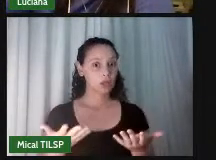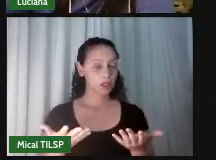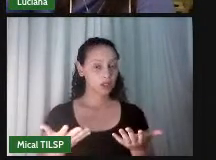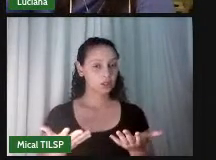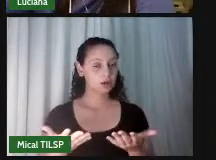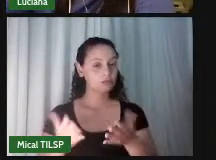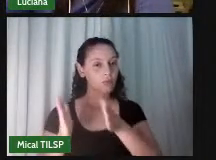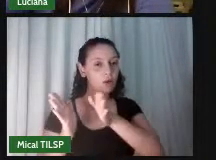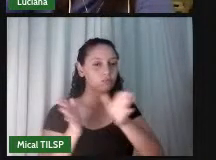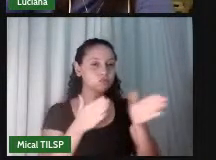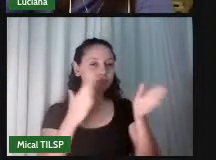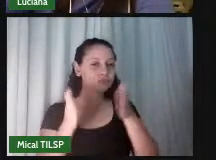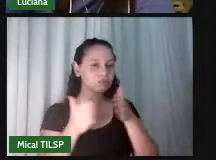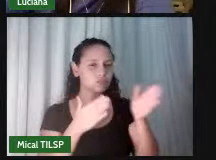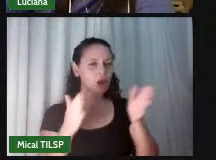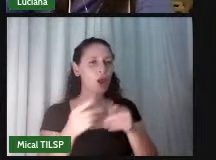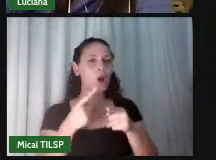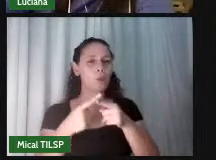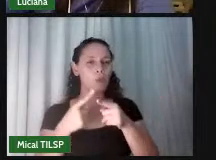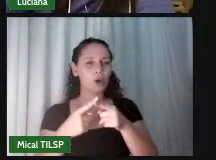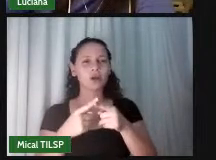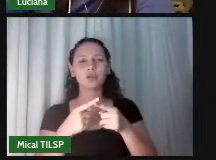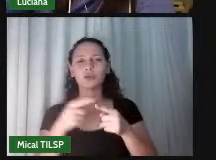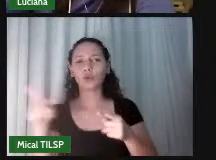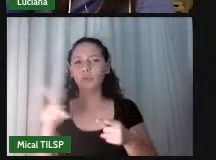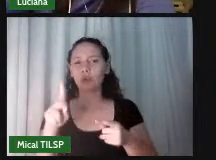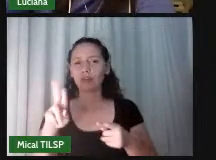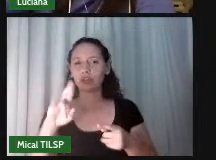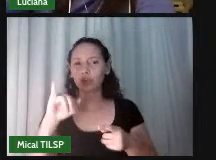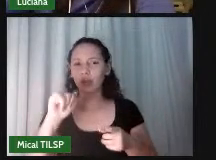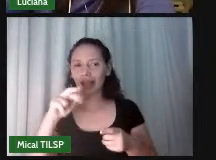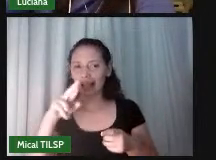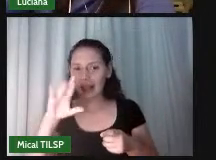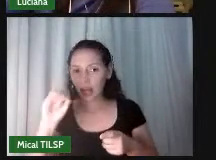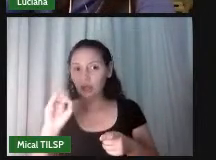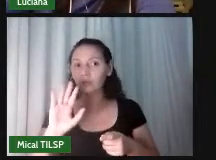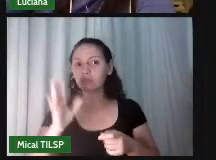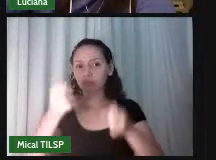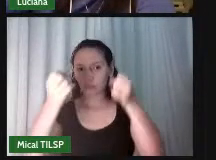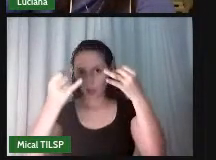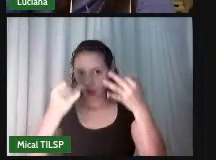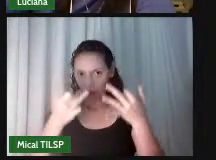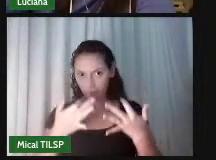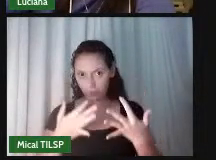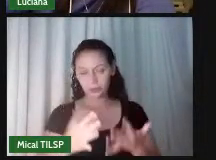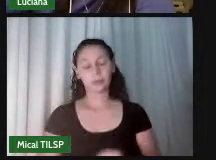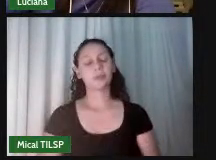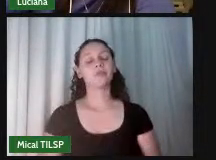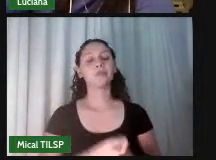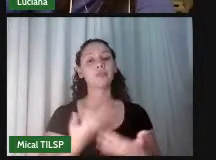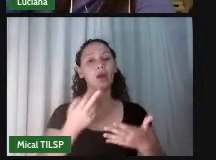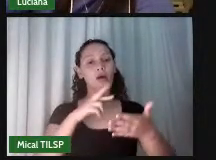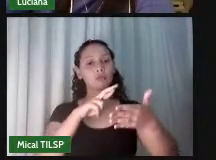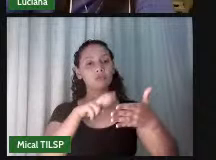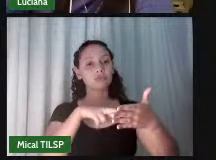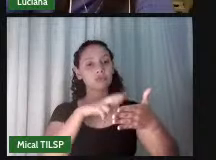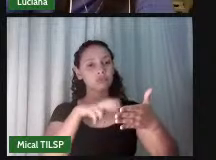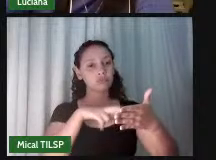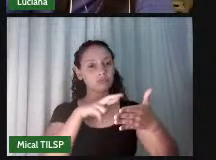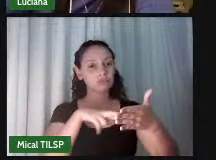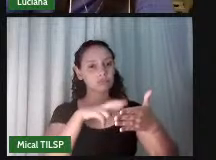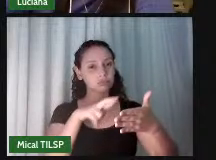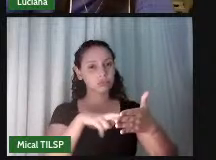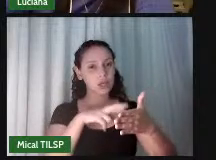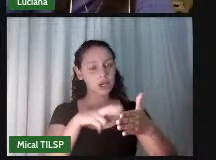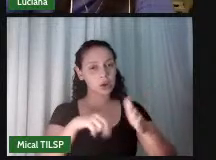o professor Ricardo já falou de algumas atuações, mas ali, na perícia criminal, a gente tem o odontologista